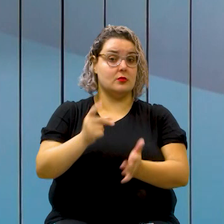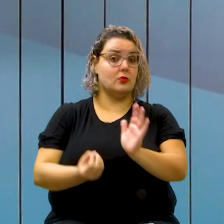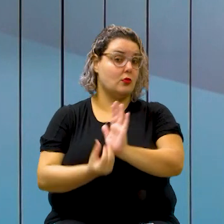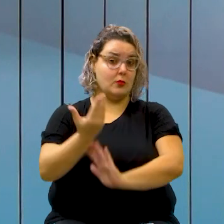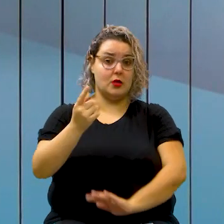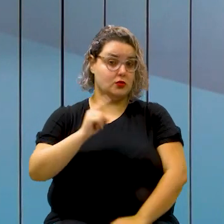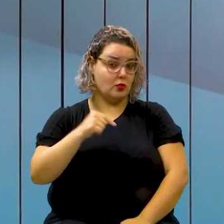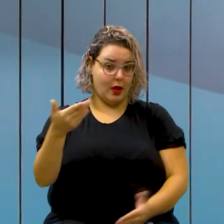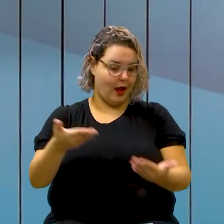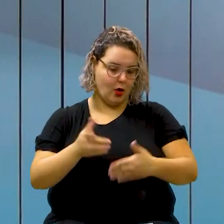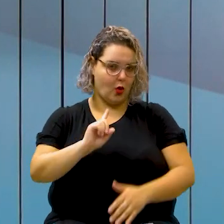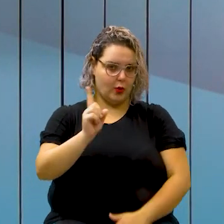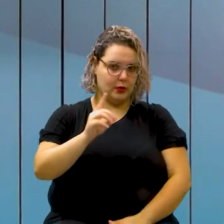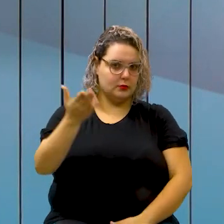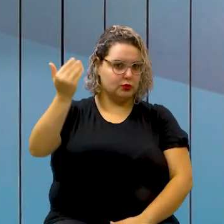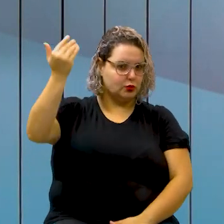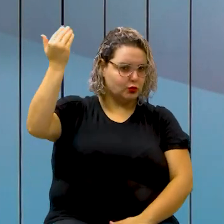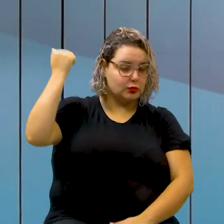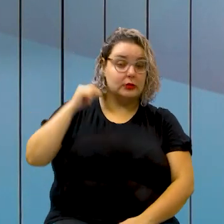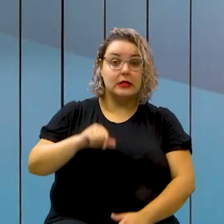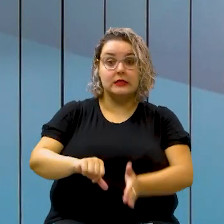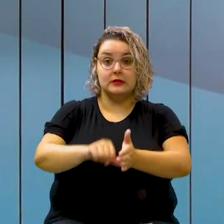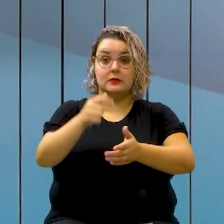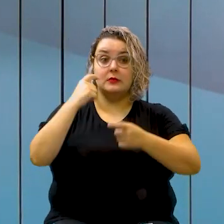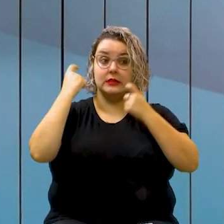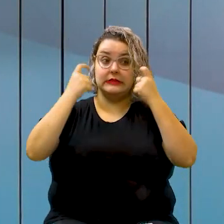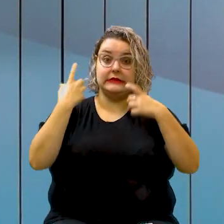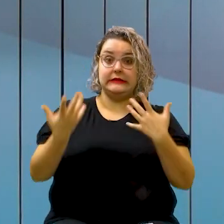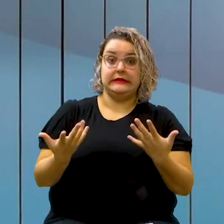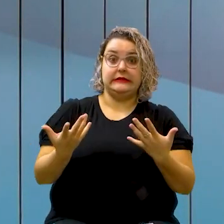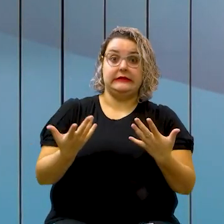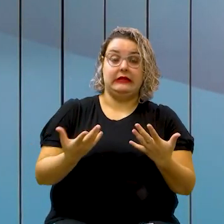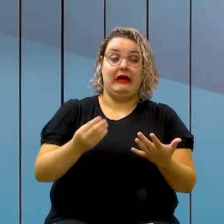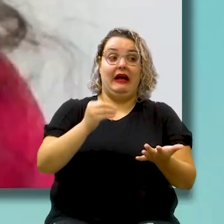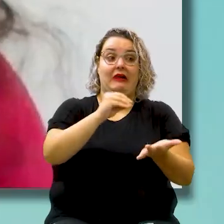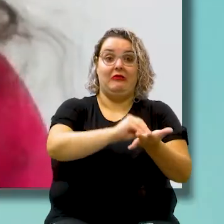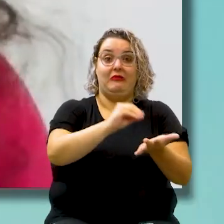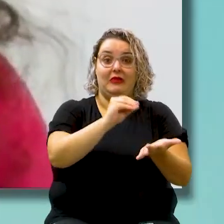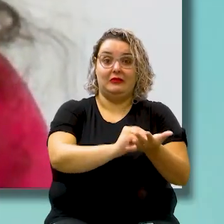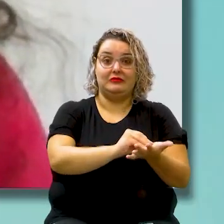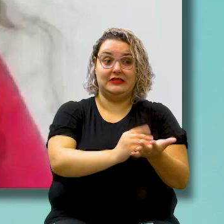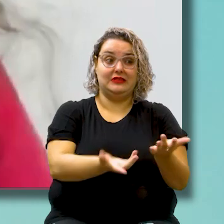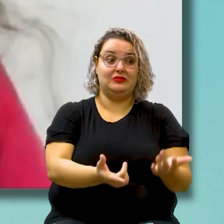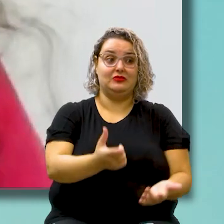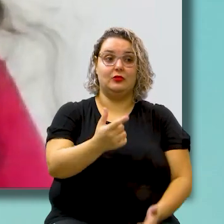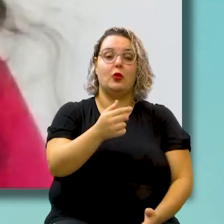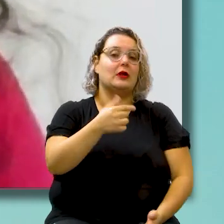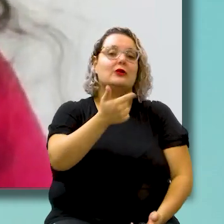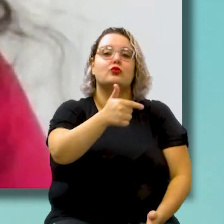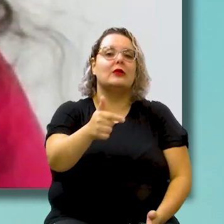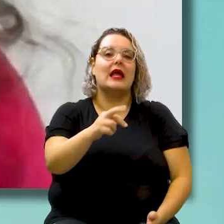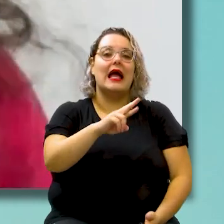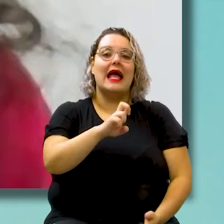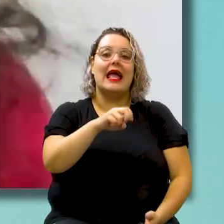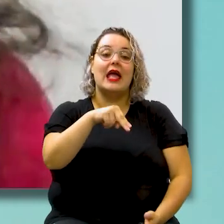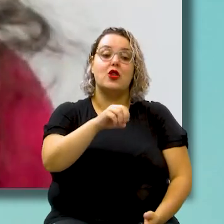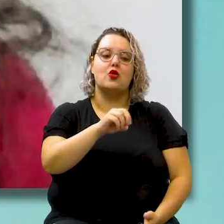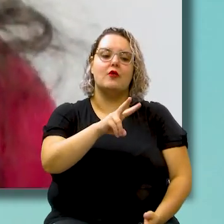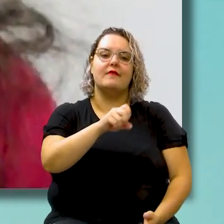surgiu agora. Ele surge lá nas primeiras preocupações com o esgotamento de alguns recursos que não são renováveis no tempo